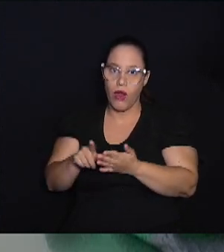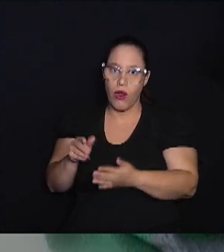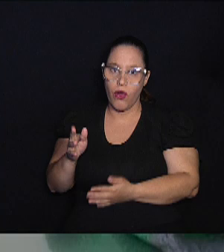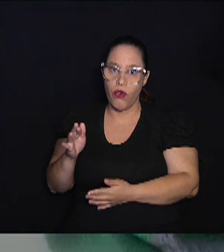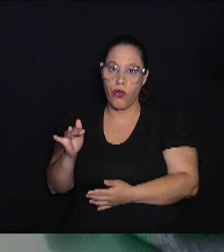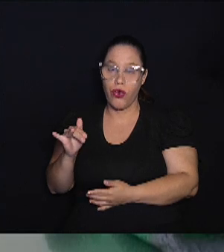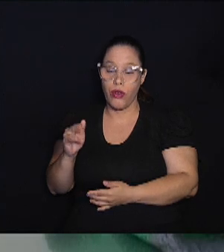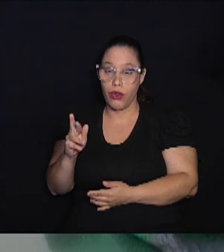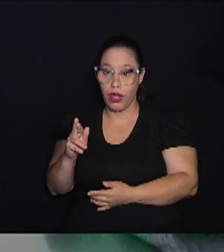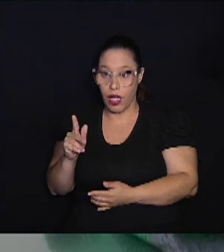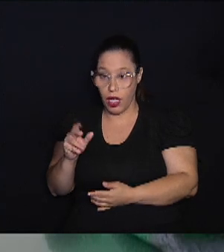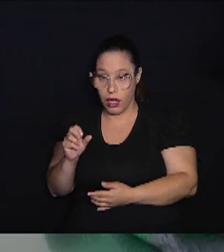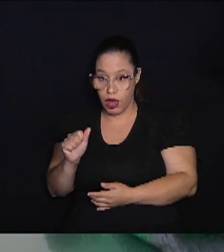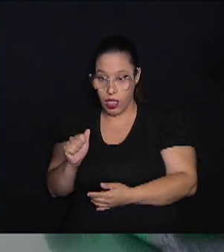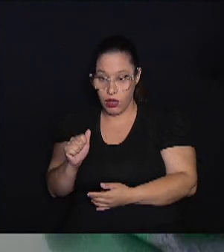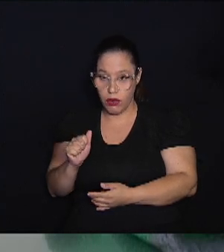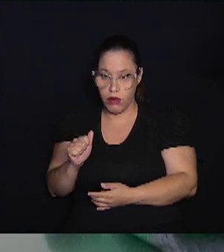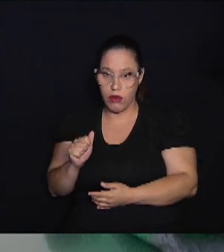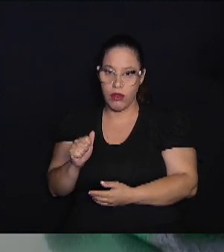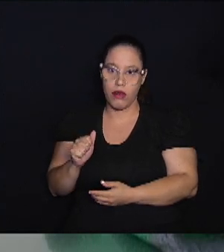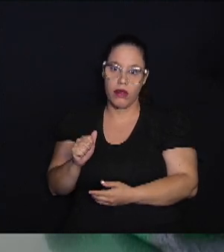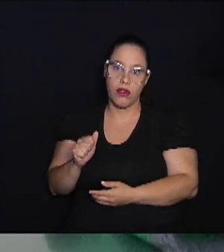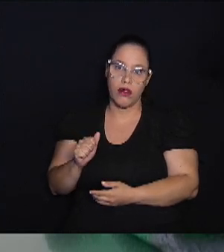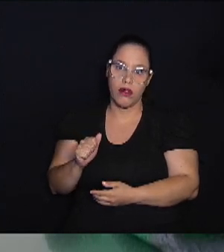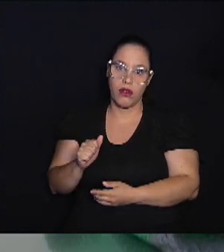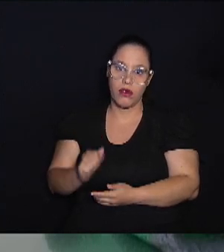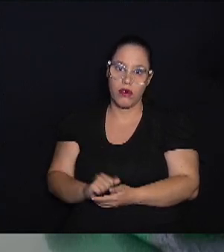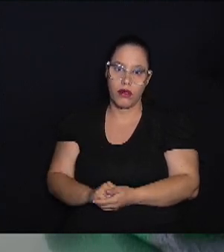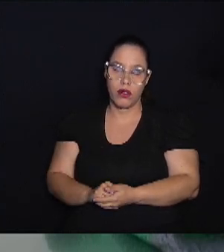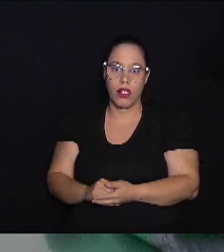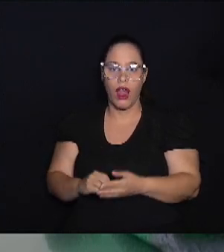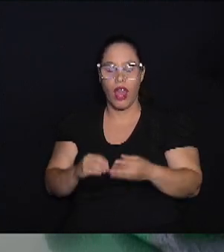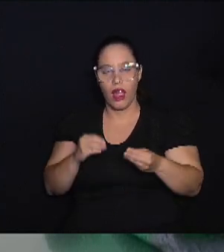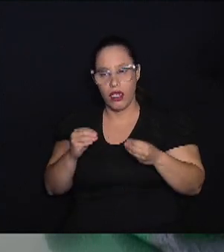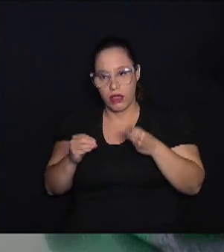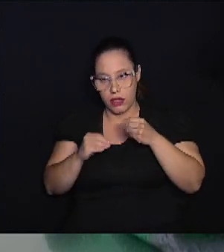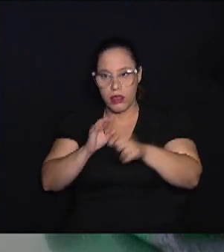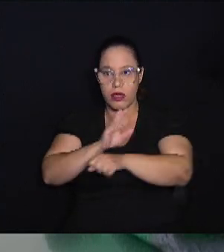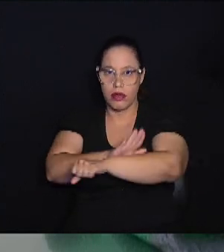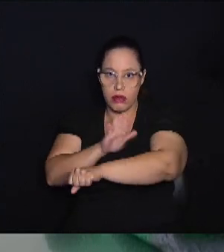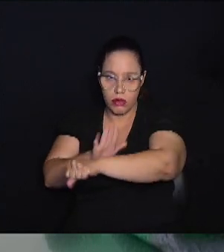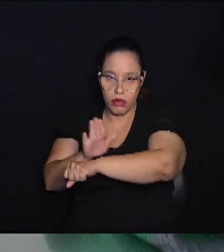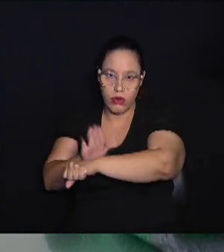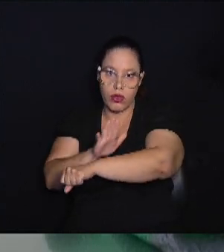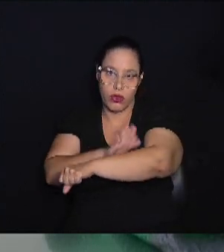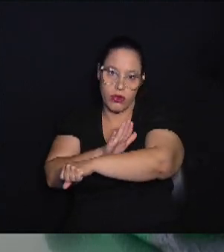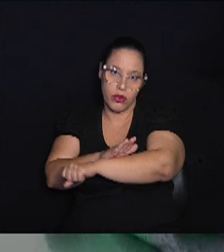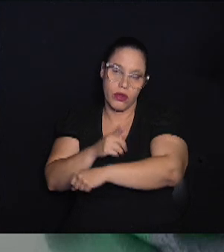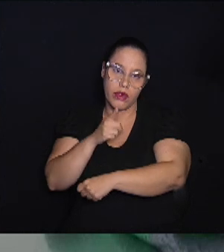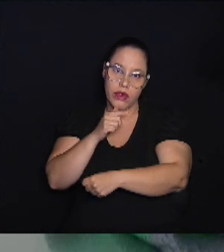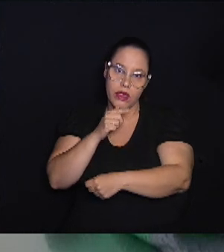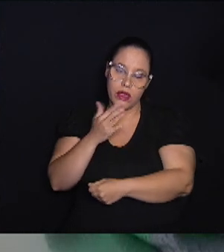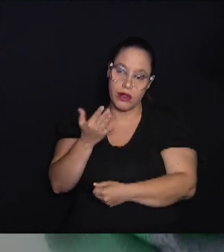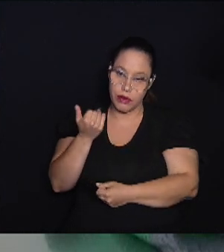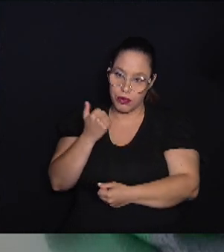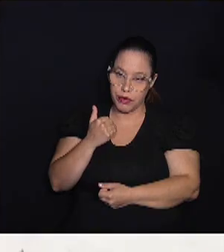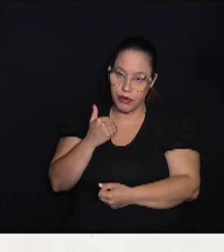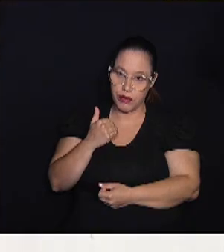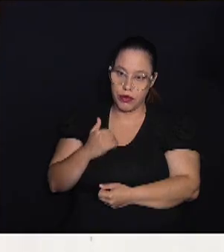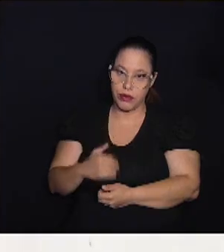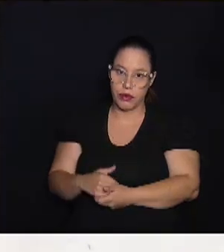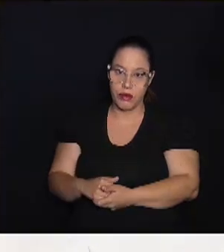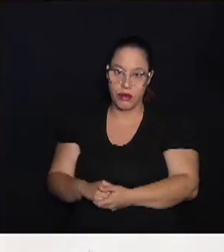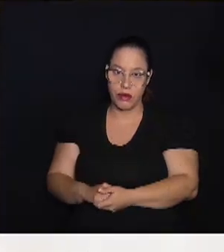de torneira. Então continuar esses cuidados com a parte de ingestão de água, por eles não buscarem tanto água.